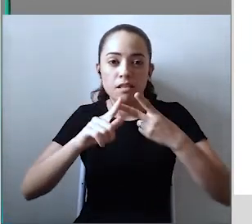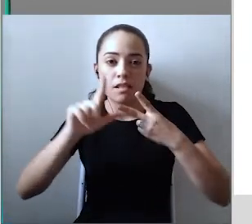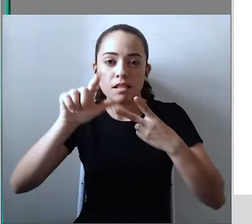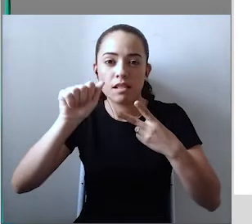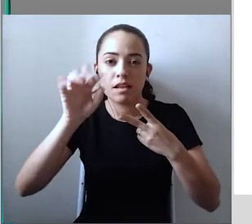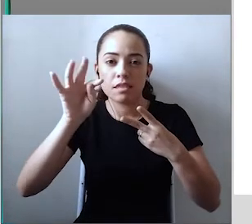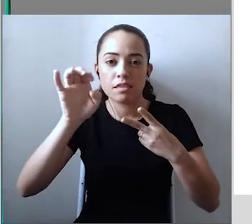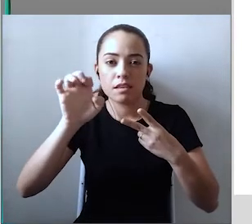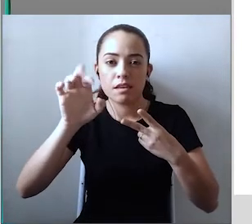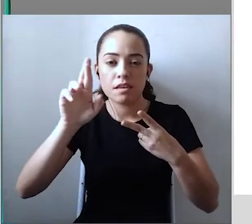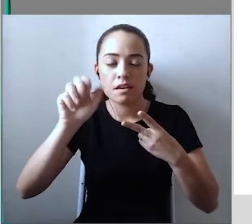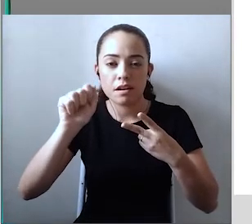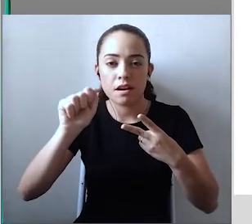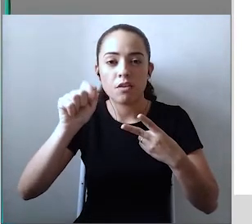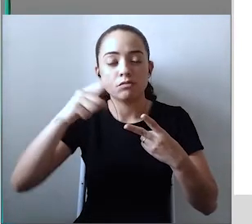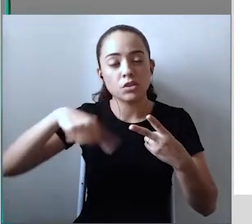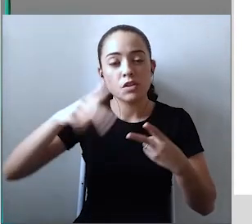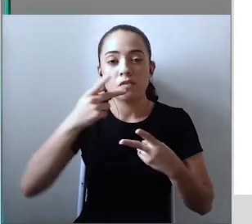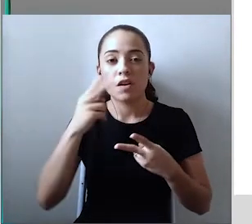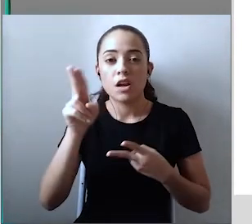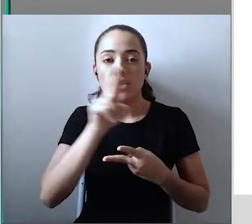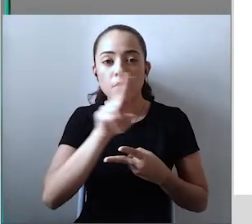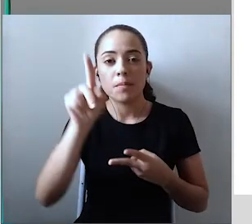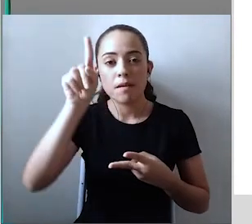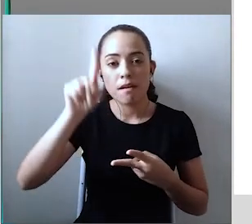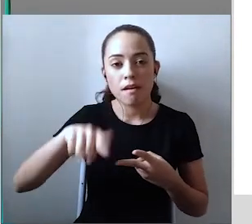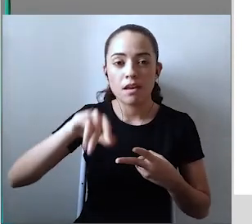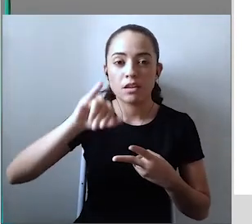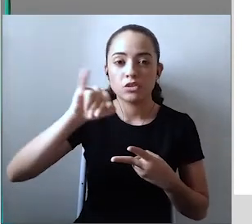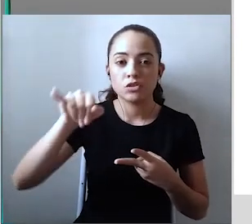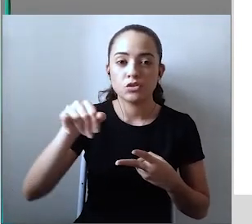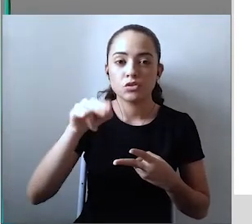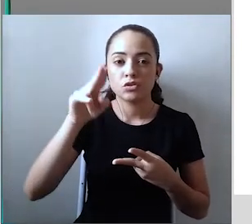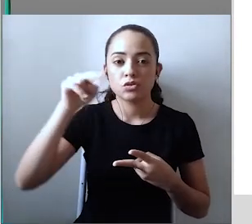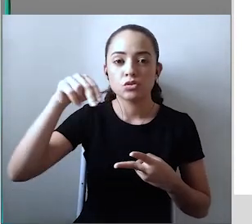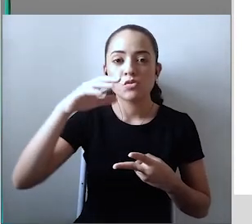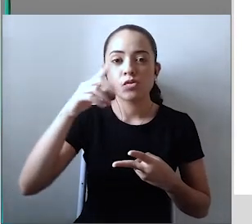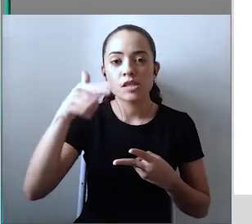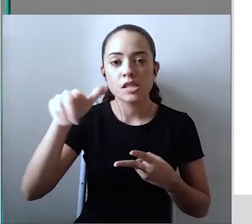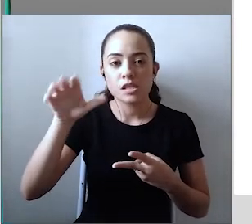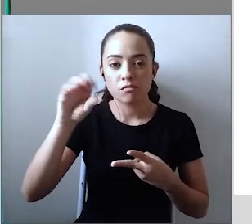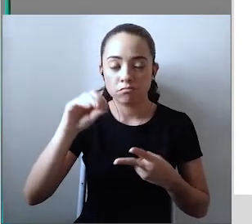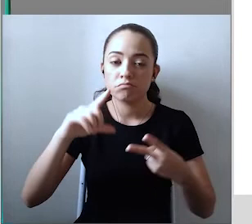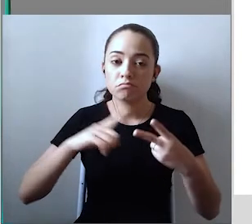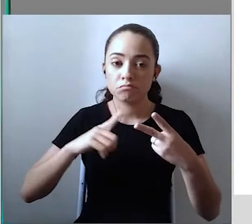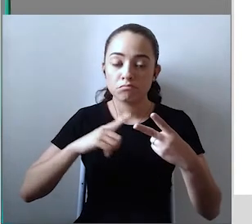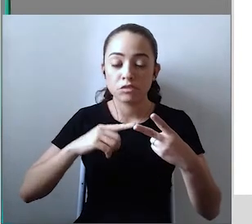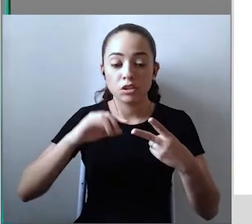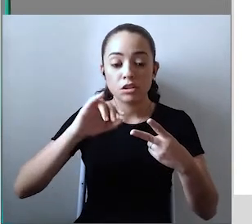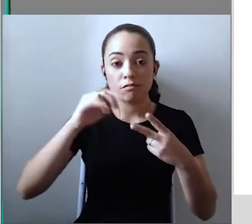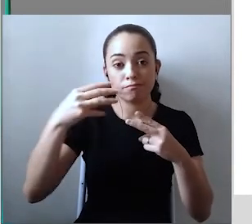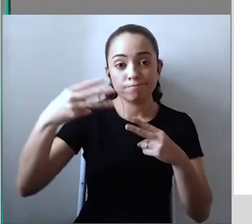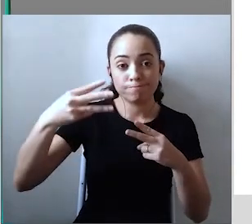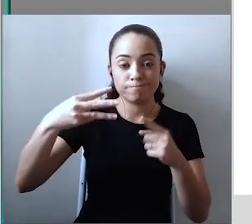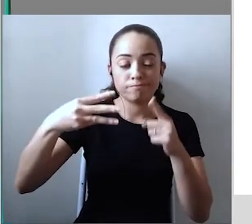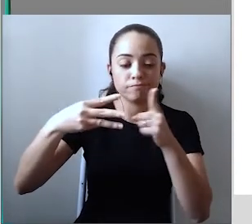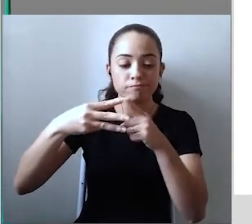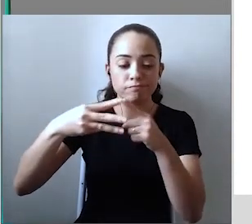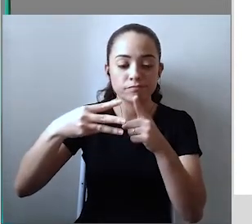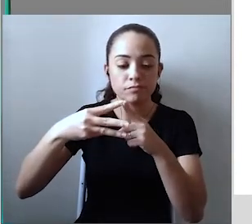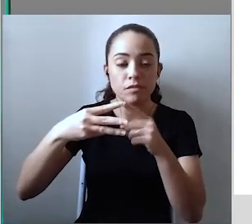de complexos juncionais. Deste modo temos as junções de oclusão, as junções de adesão e as